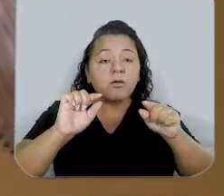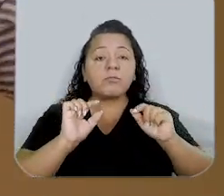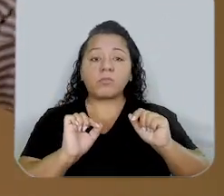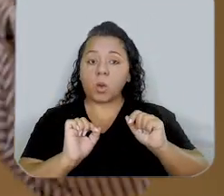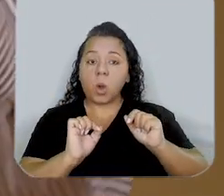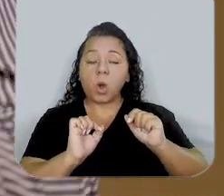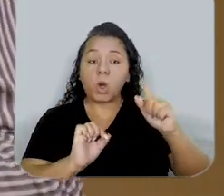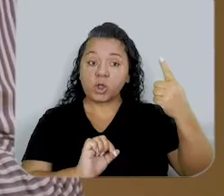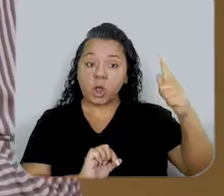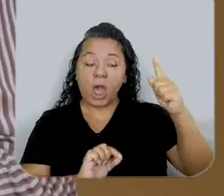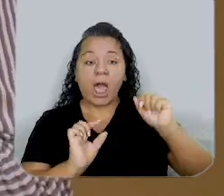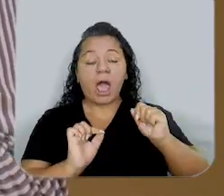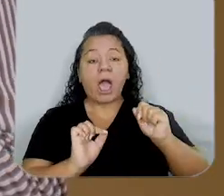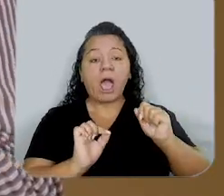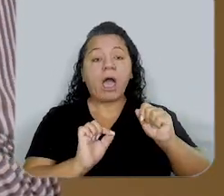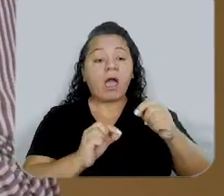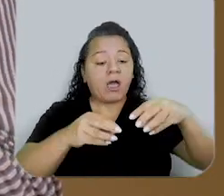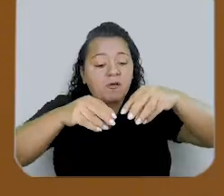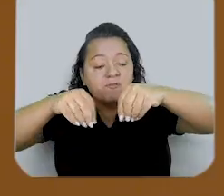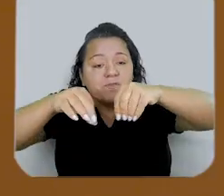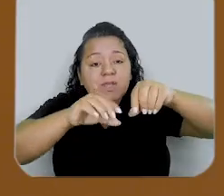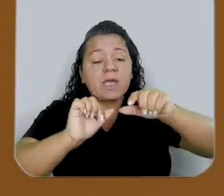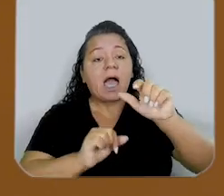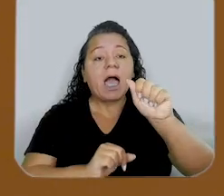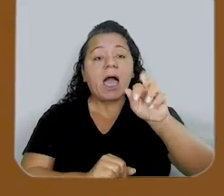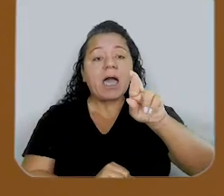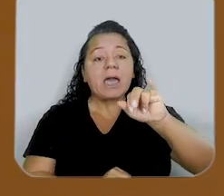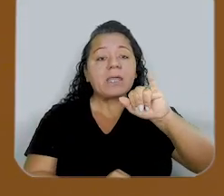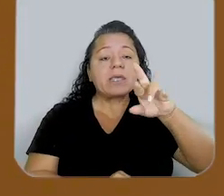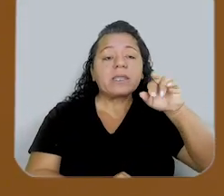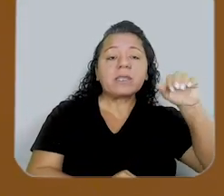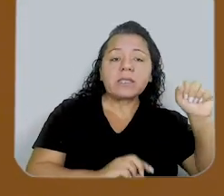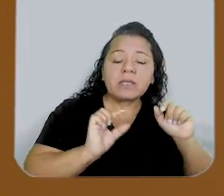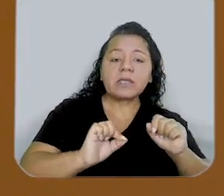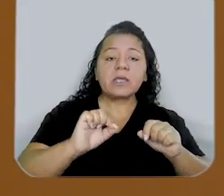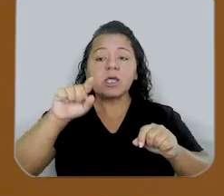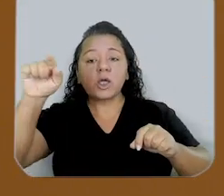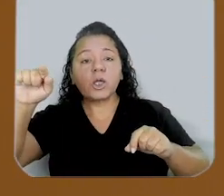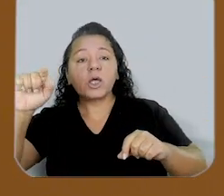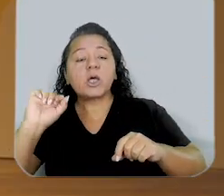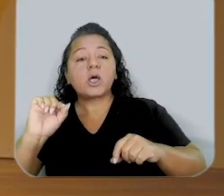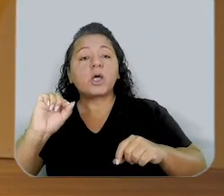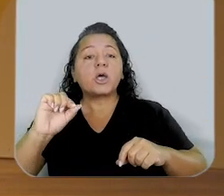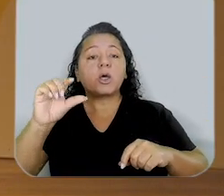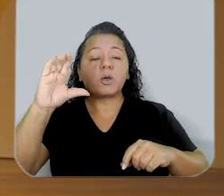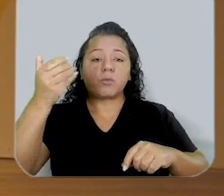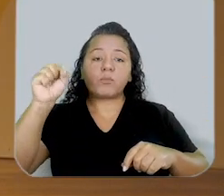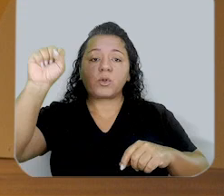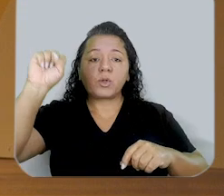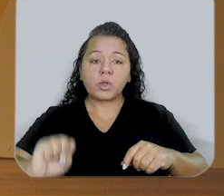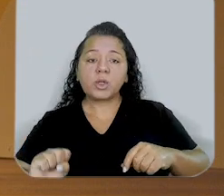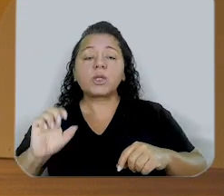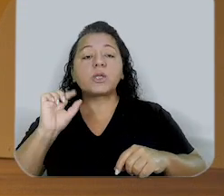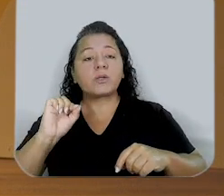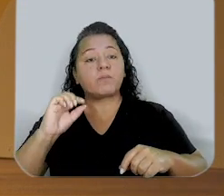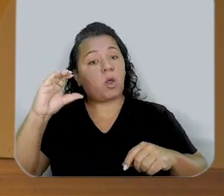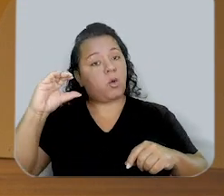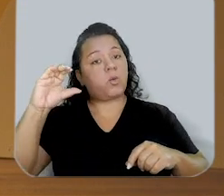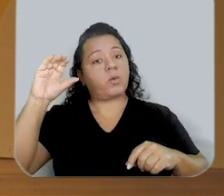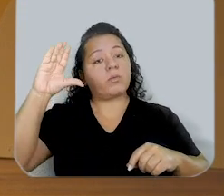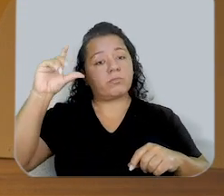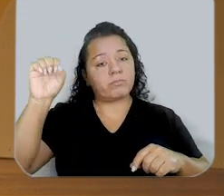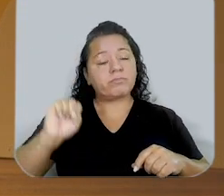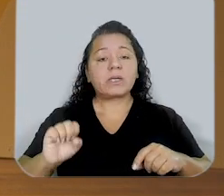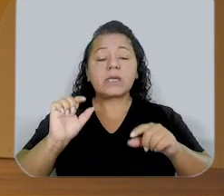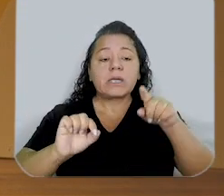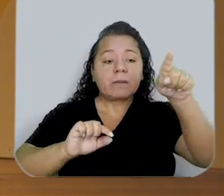do Guarini ou a farinha do Cruzeiro do Sul, ou então o queijo da canastra, ou então o vinho da região sul. esse é um